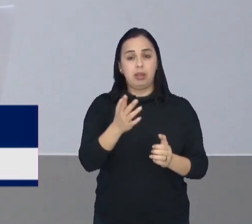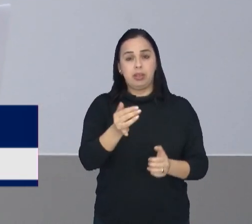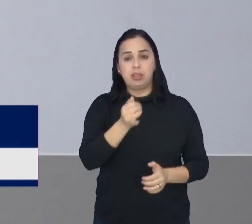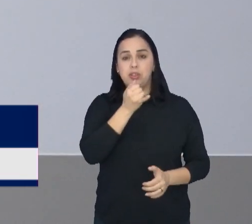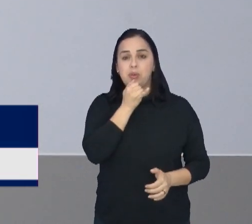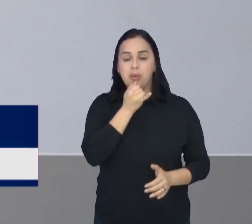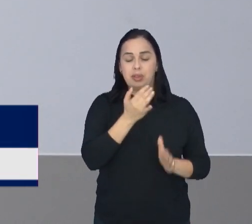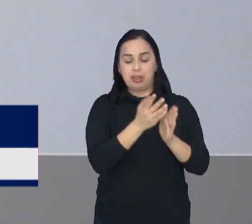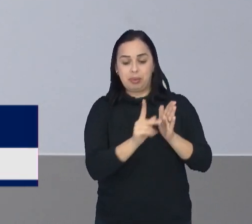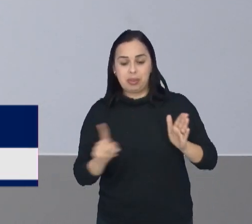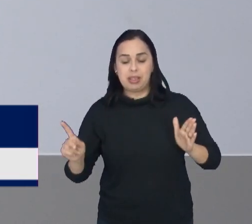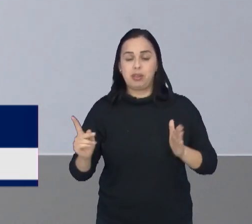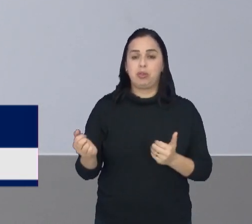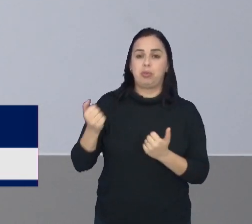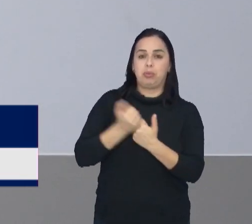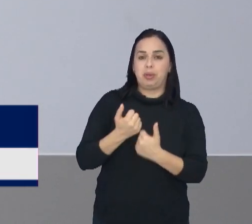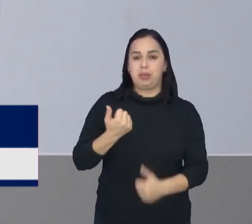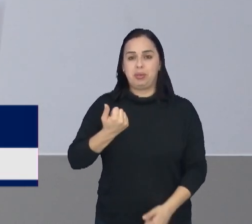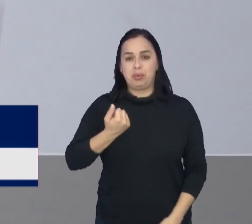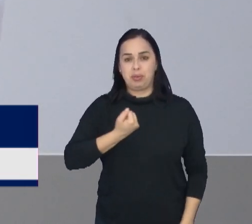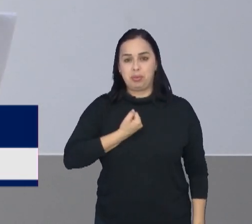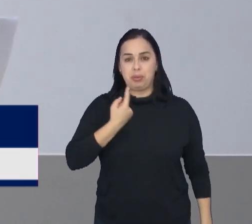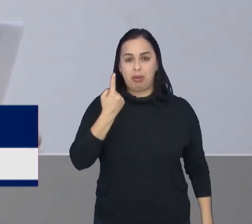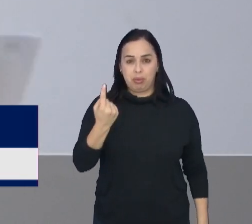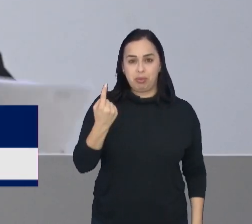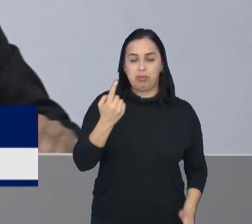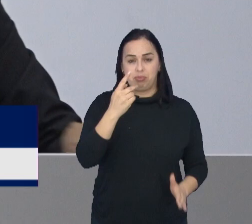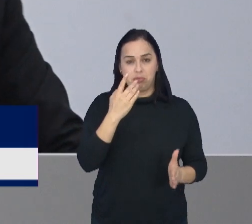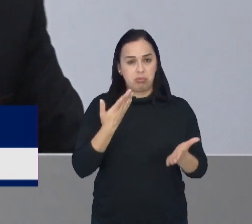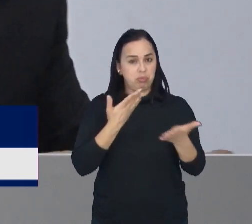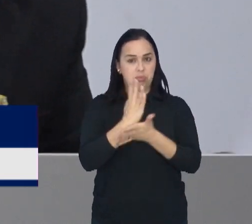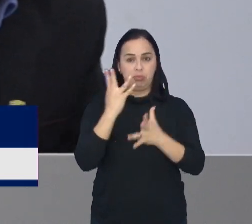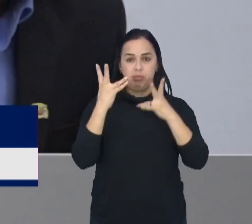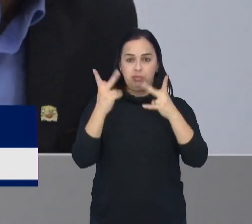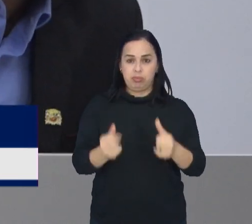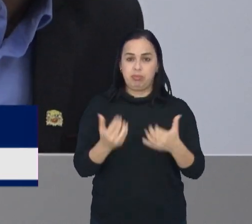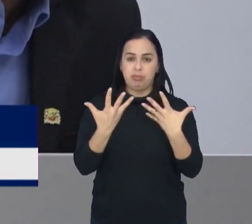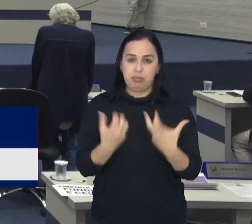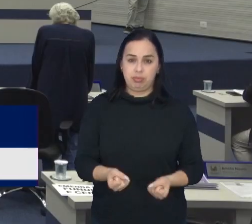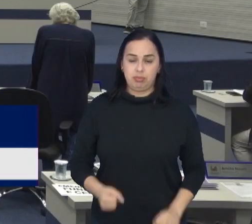tramitação do substitutivo está aprovada por unanimidade.